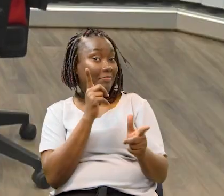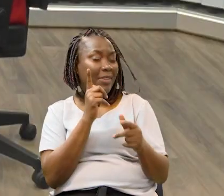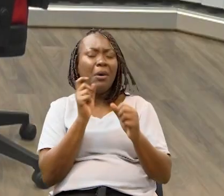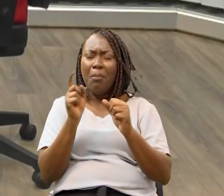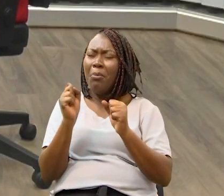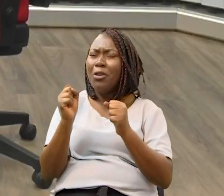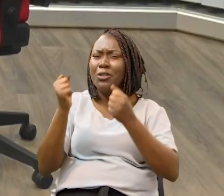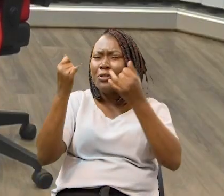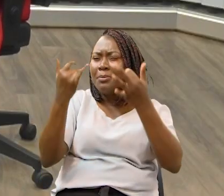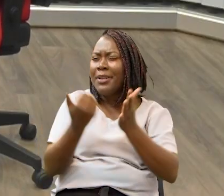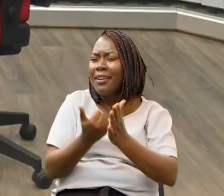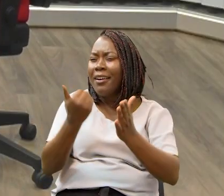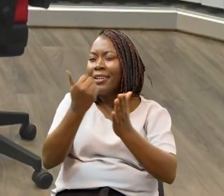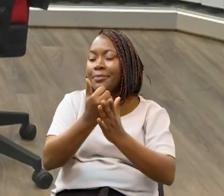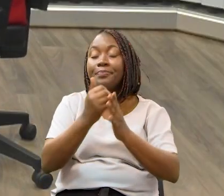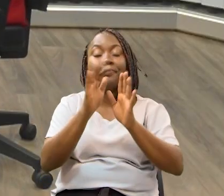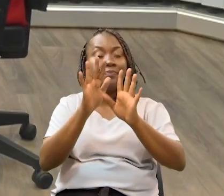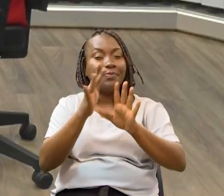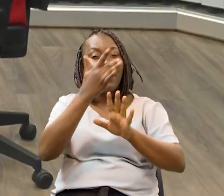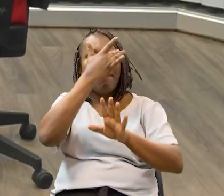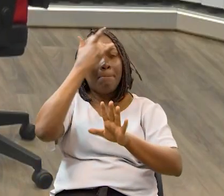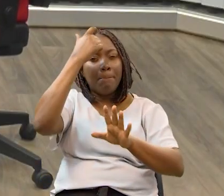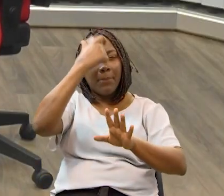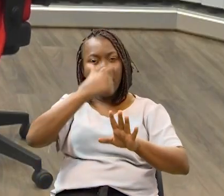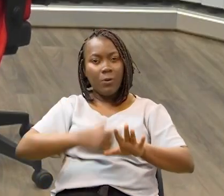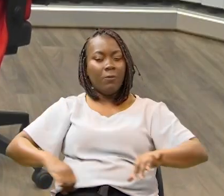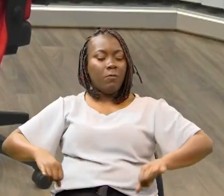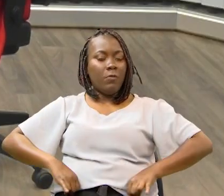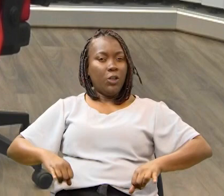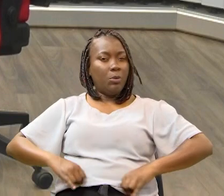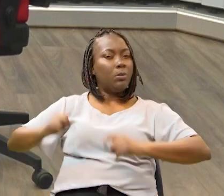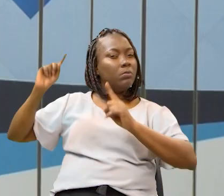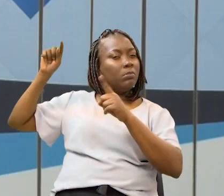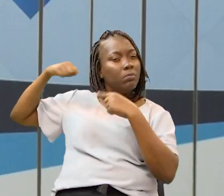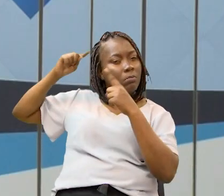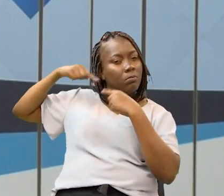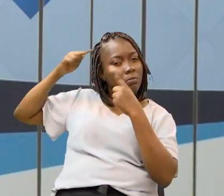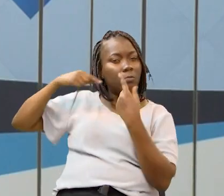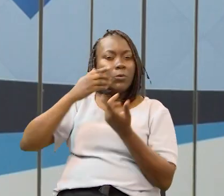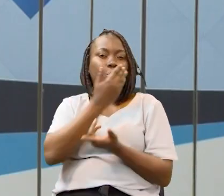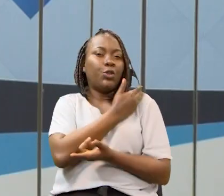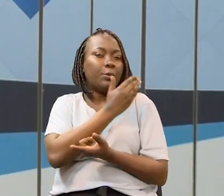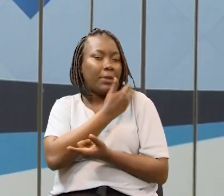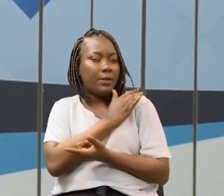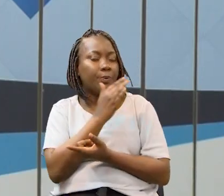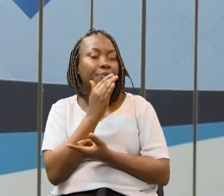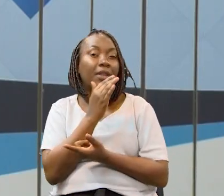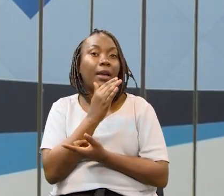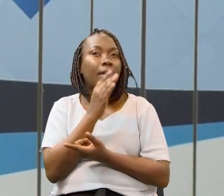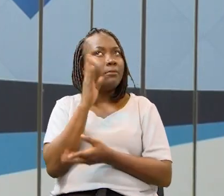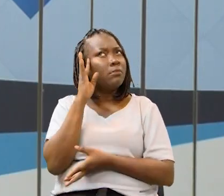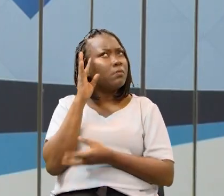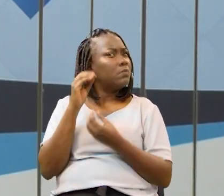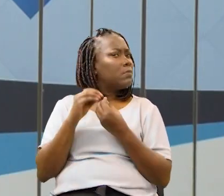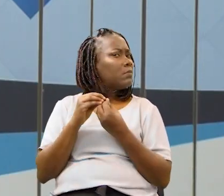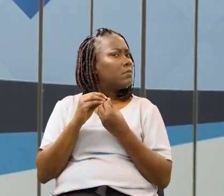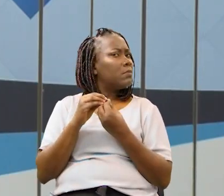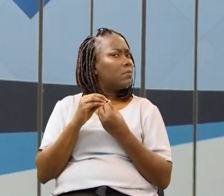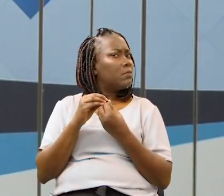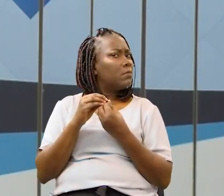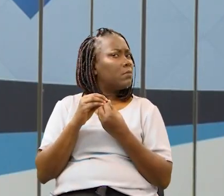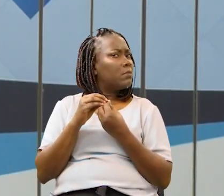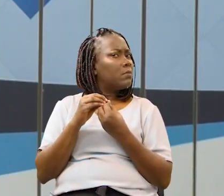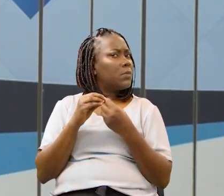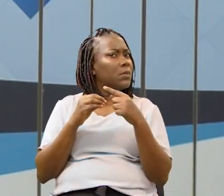Então, quando a pessoa, né, essa vítima que ela sofreu essa discriminação, ela entendeu, né,